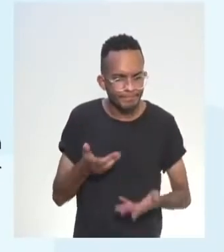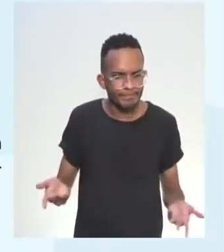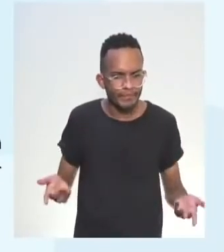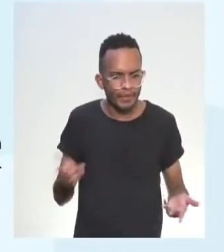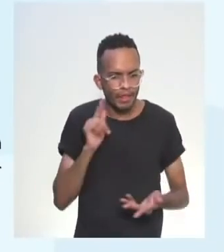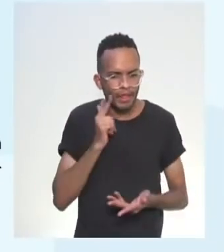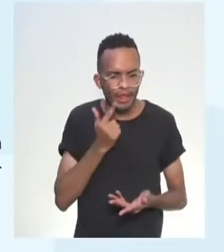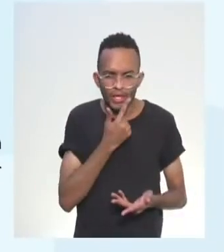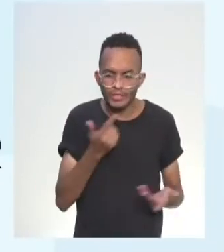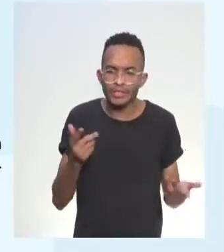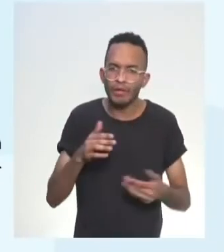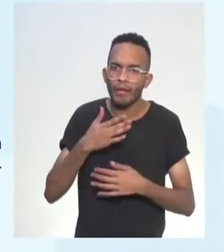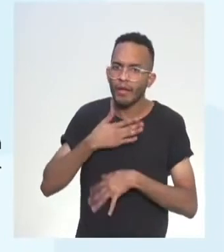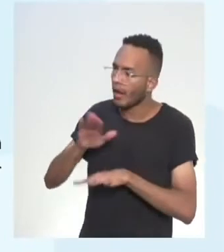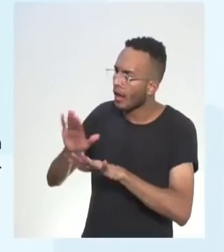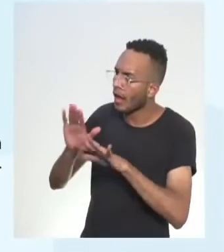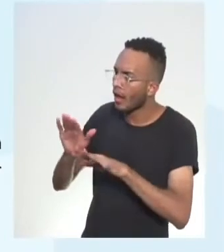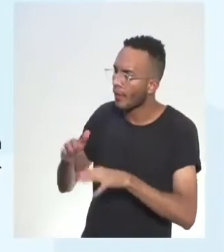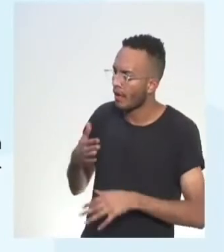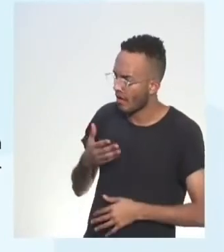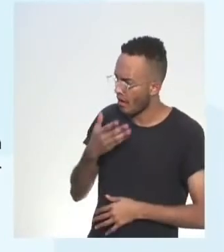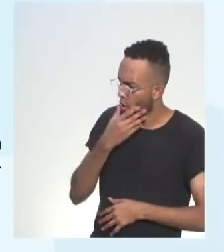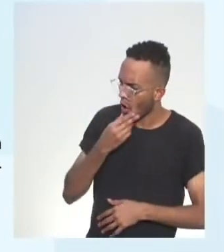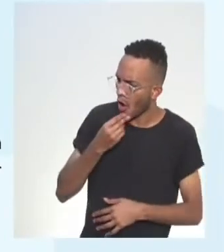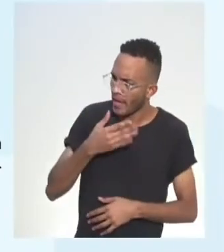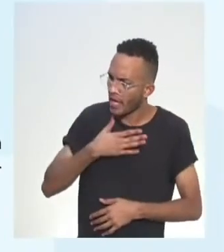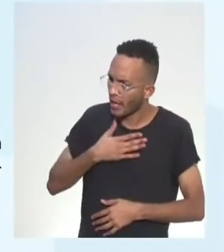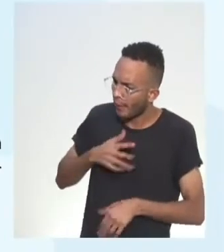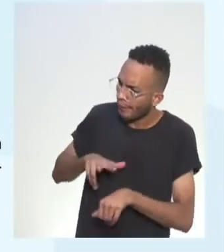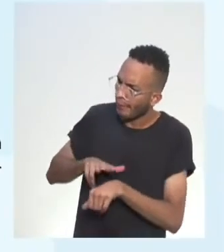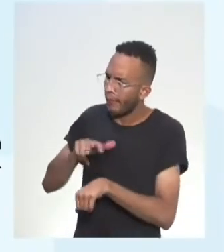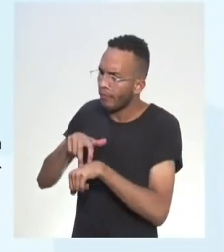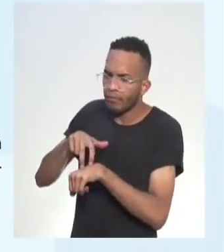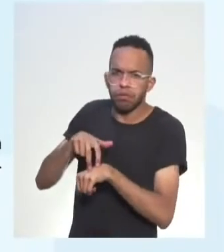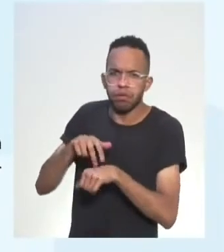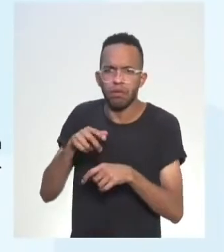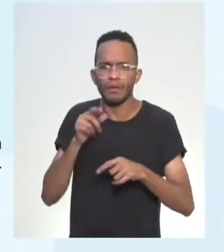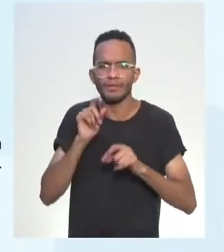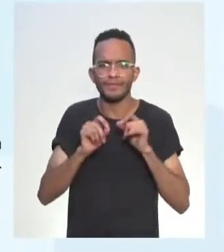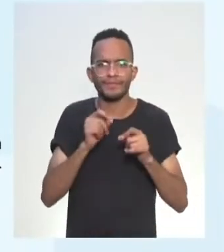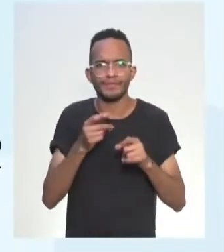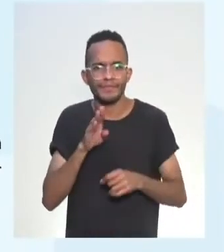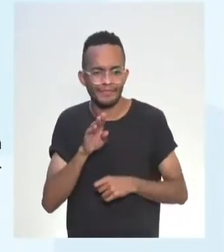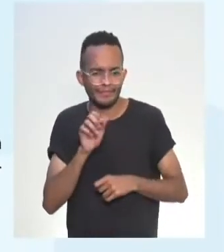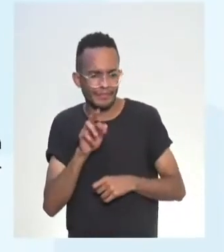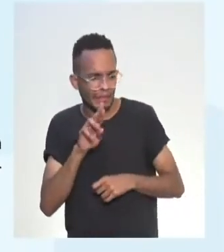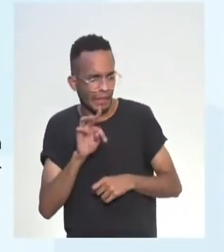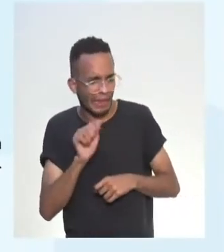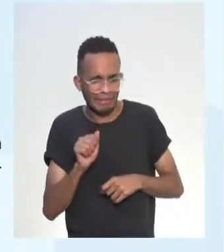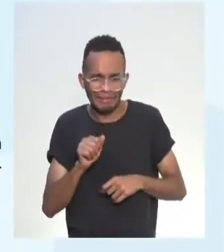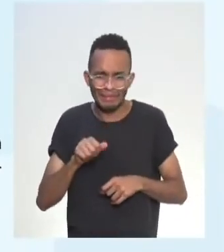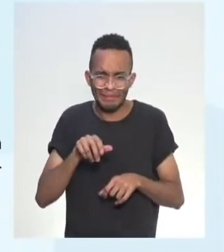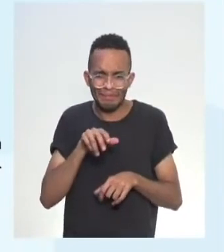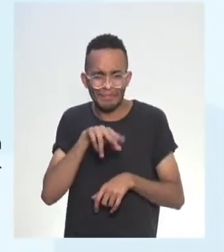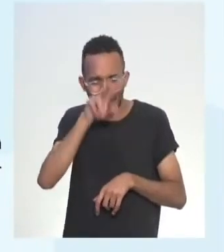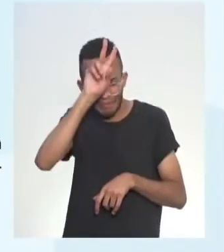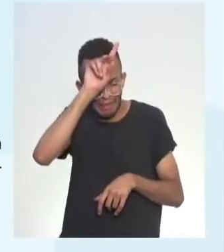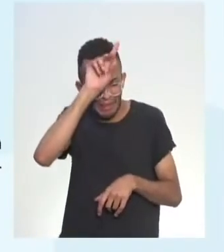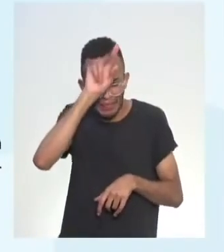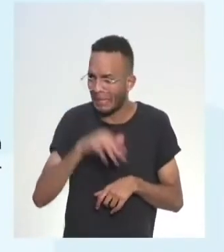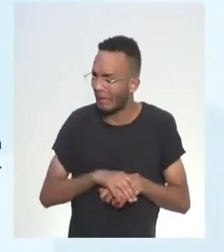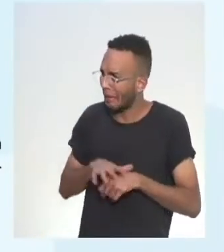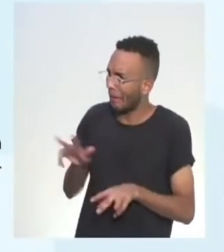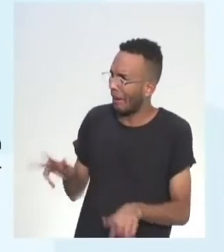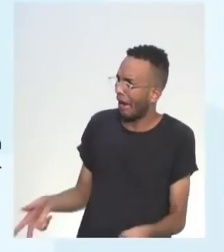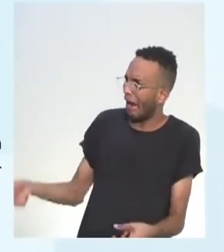segundo quadrinho, calma, dona, o Homem Grilo chegou. E ela gritando, socorro, uma barata. Aí o Homem Grilo sobe em